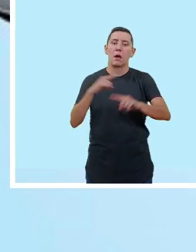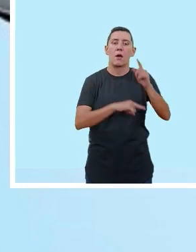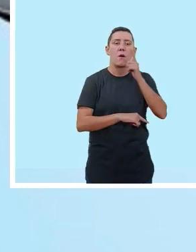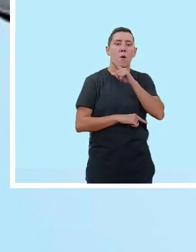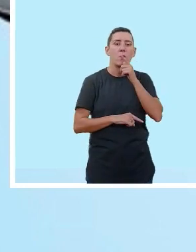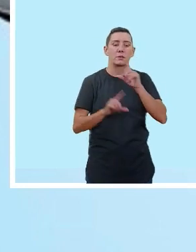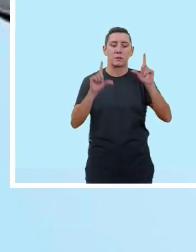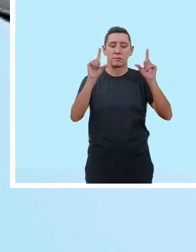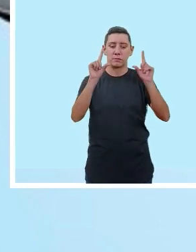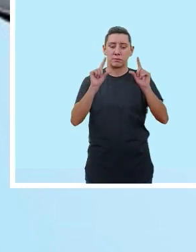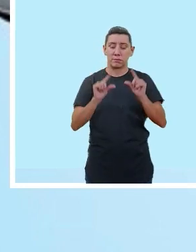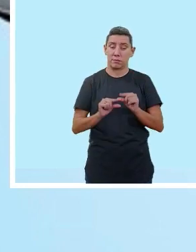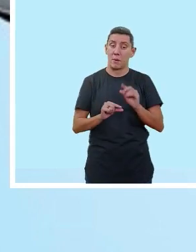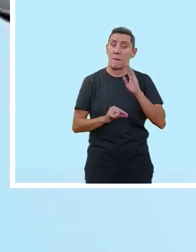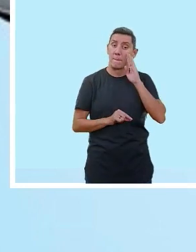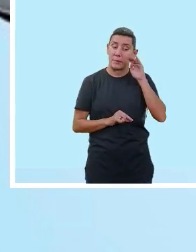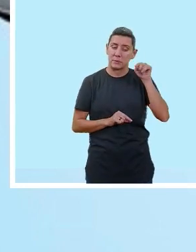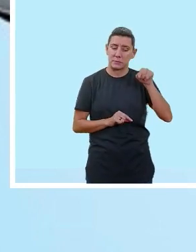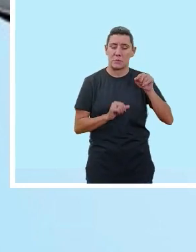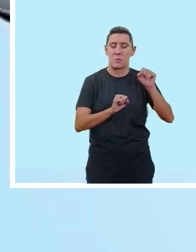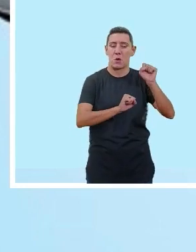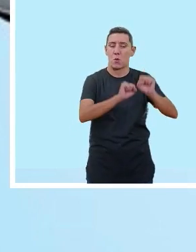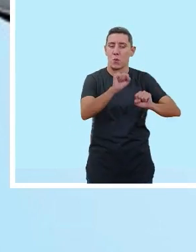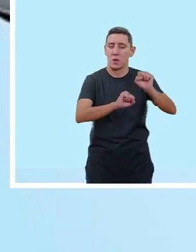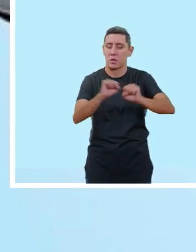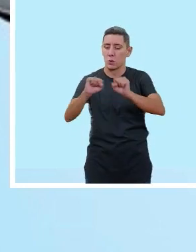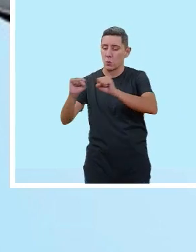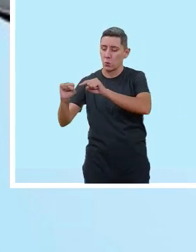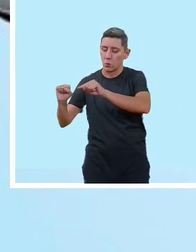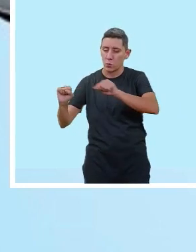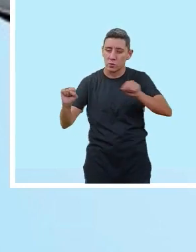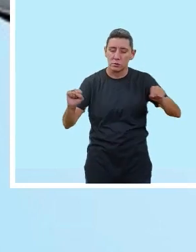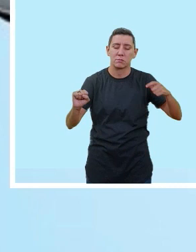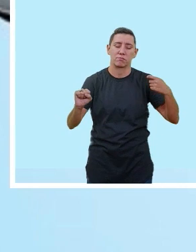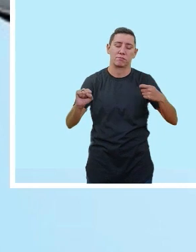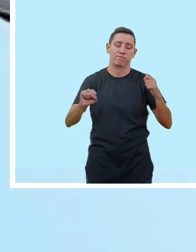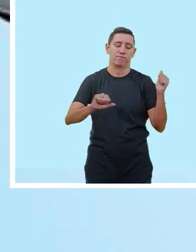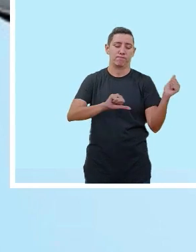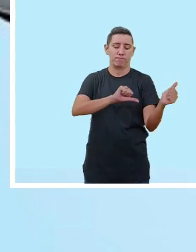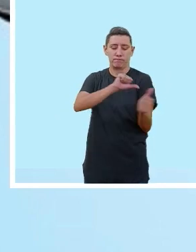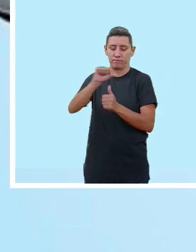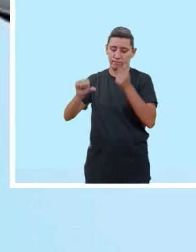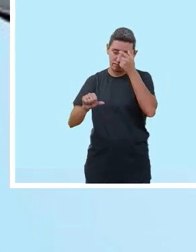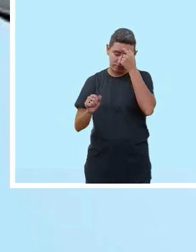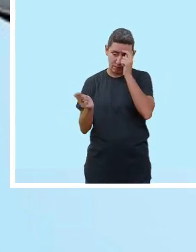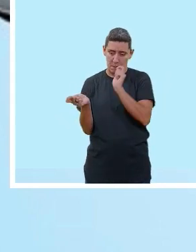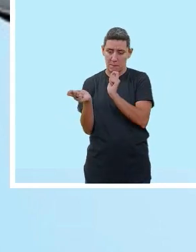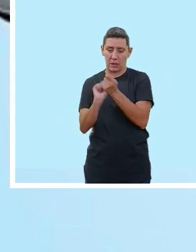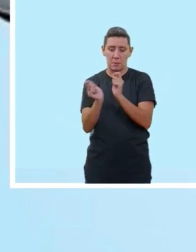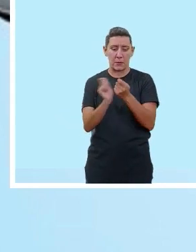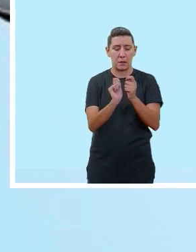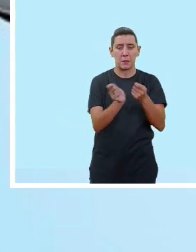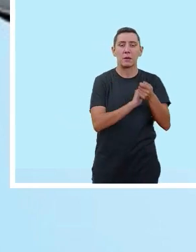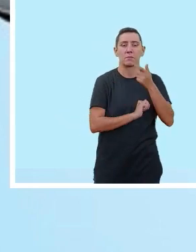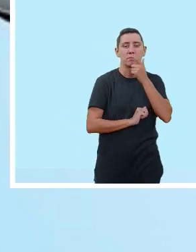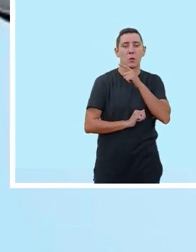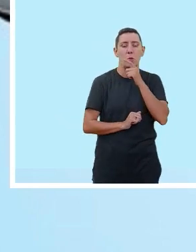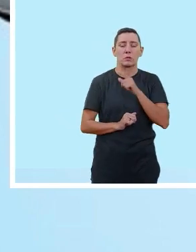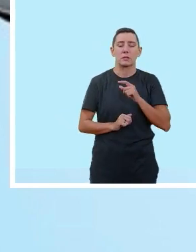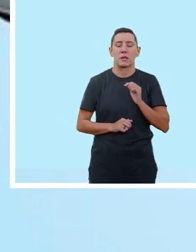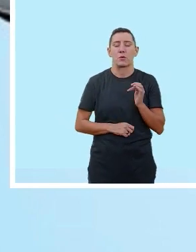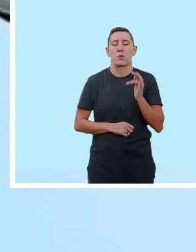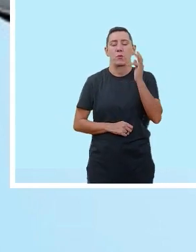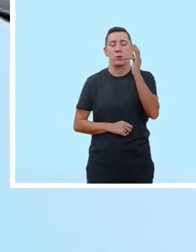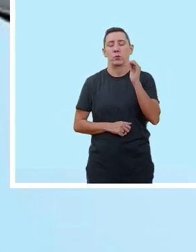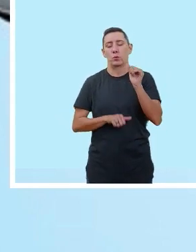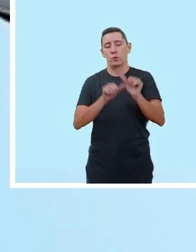dessas características de permitir com que você tenha uma geração, você utilize as fontes de geração